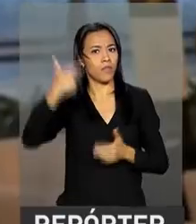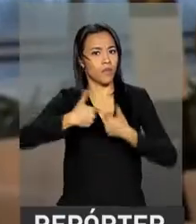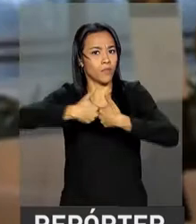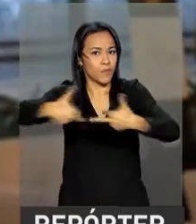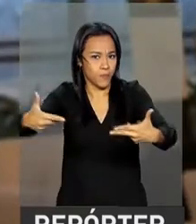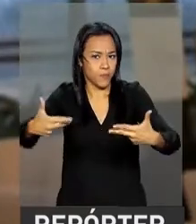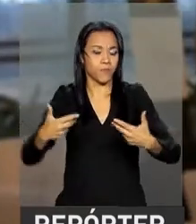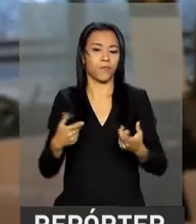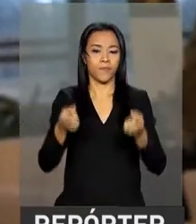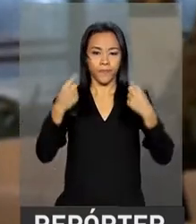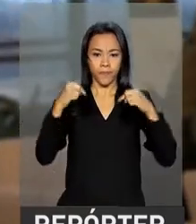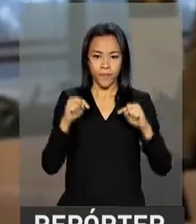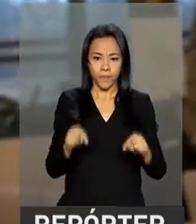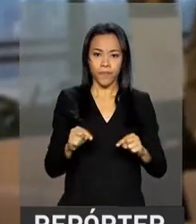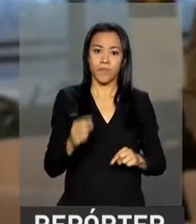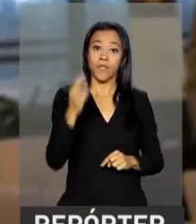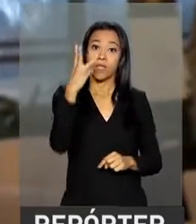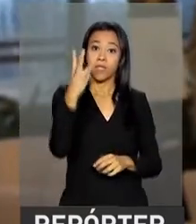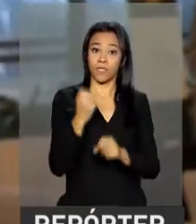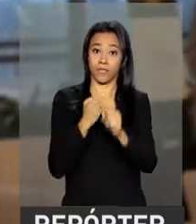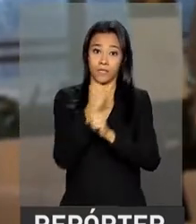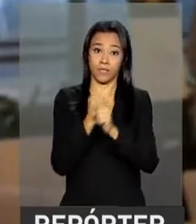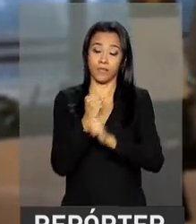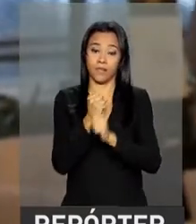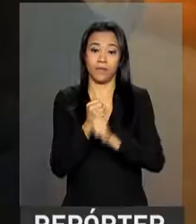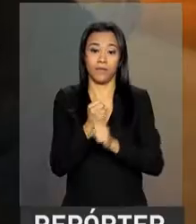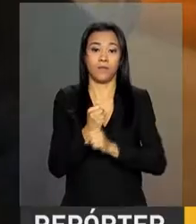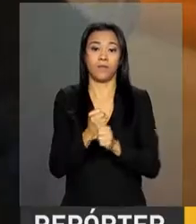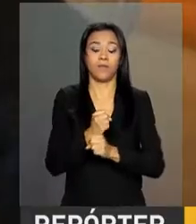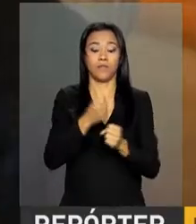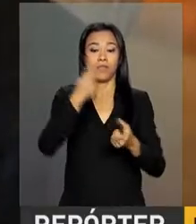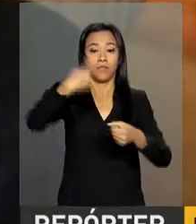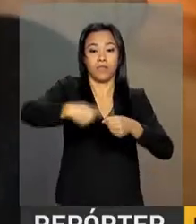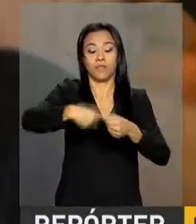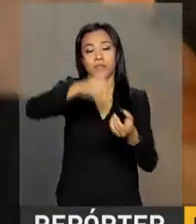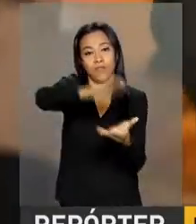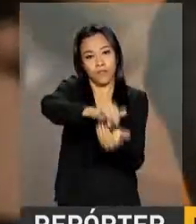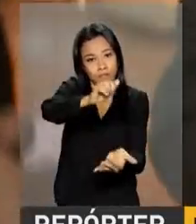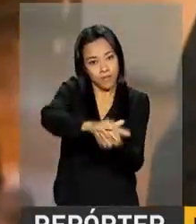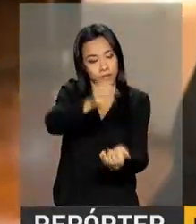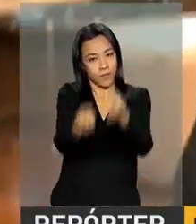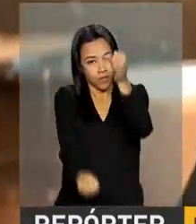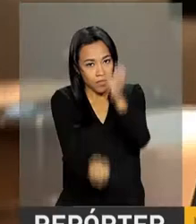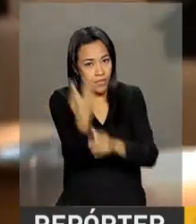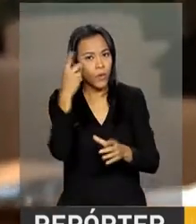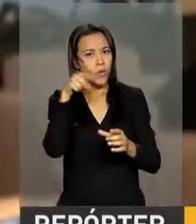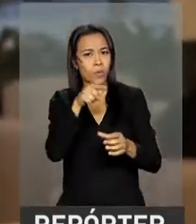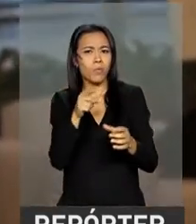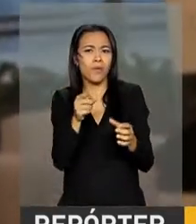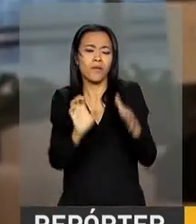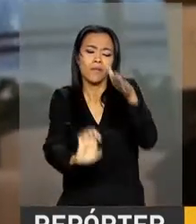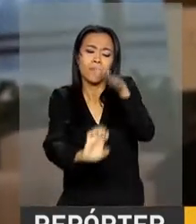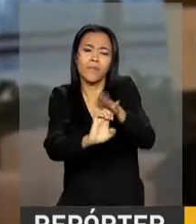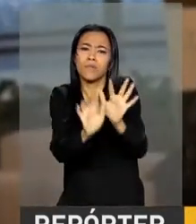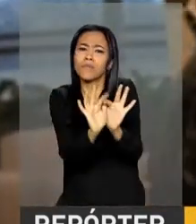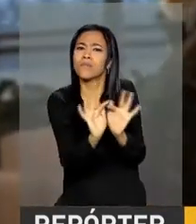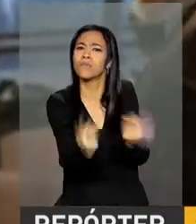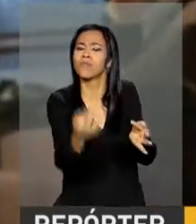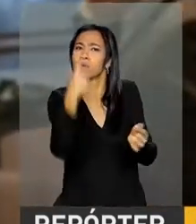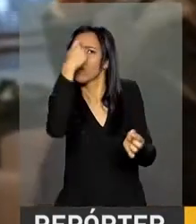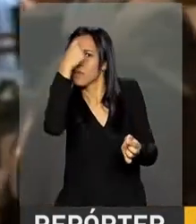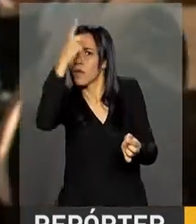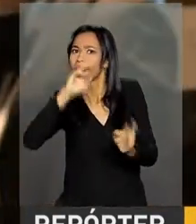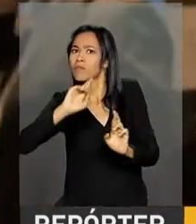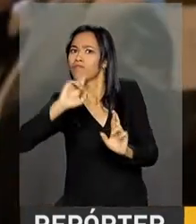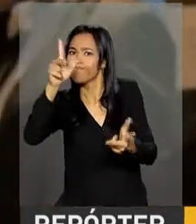há três anos frank de souza lá de palmas no tocantins criou uma startup uma pequena empresa com soluções inovadoras